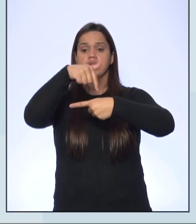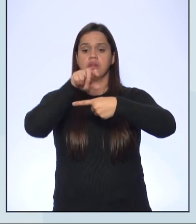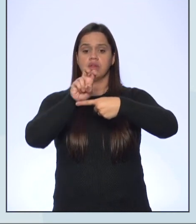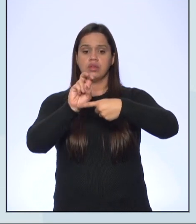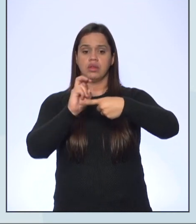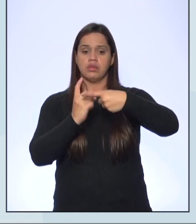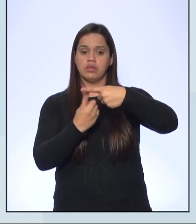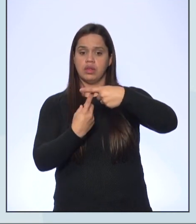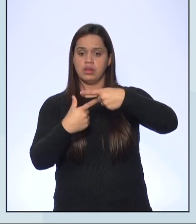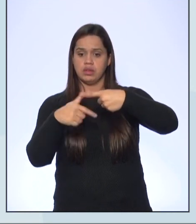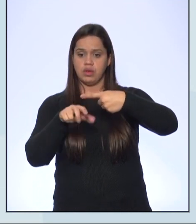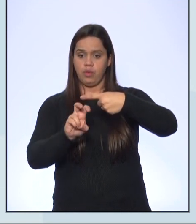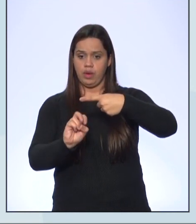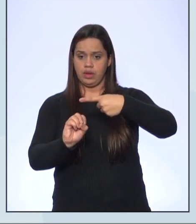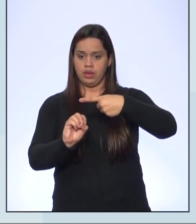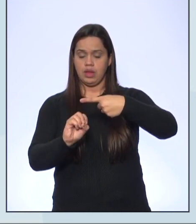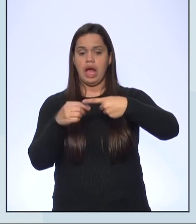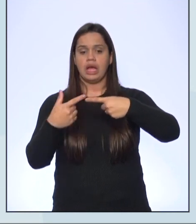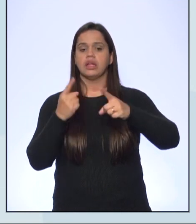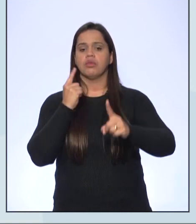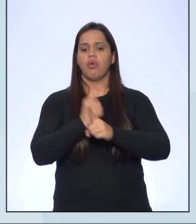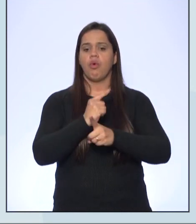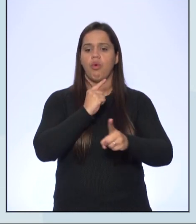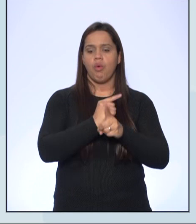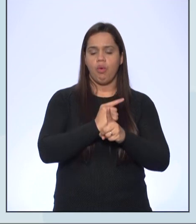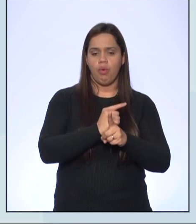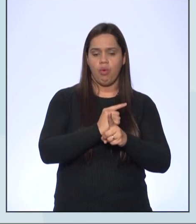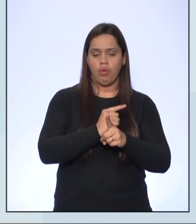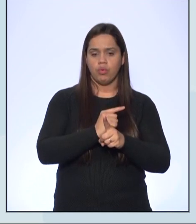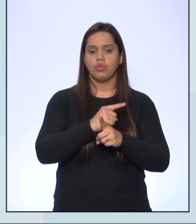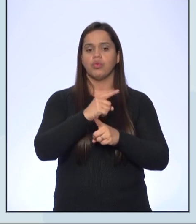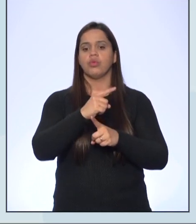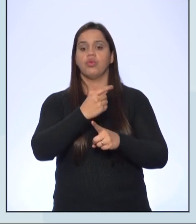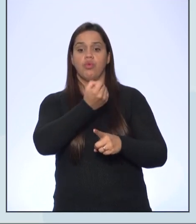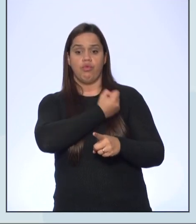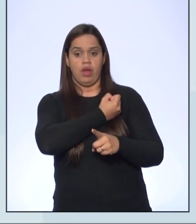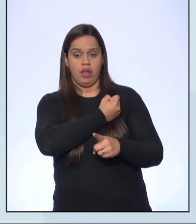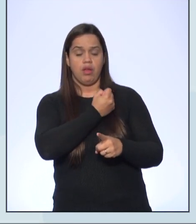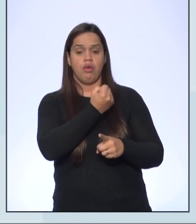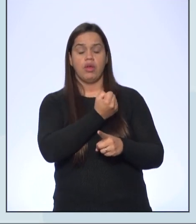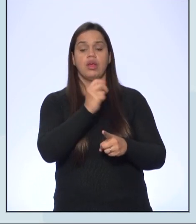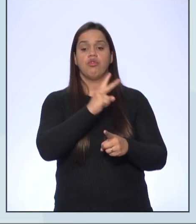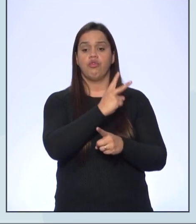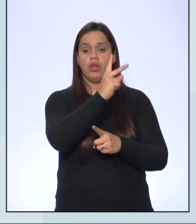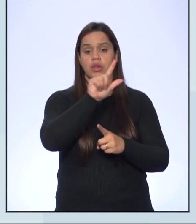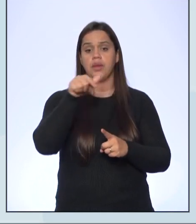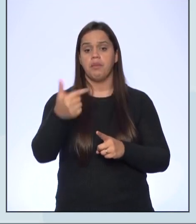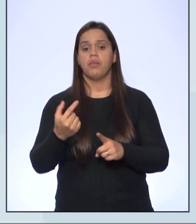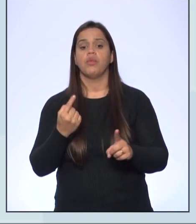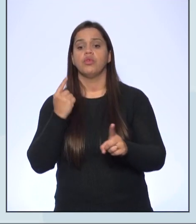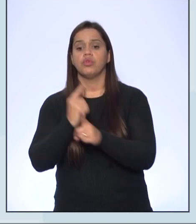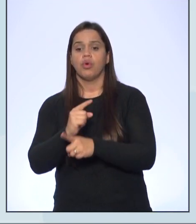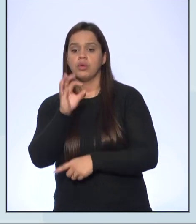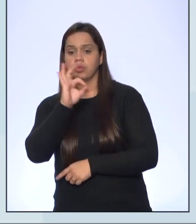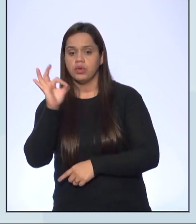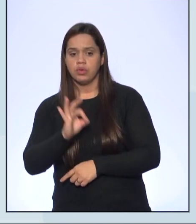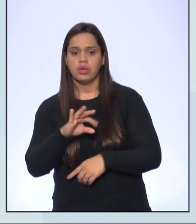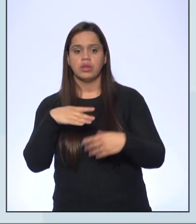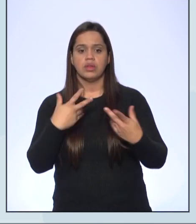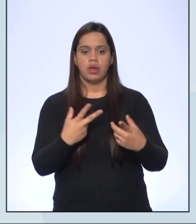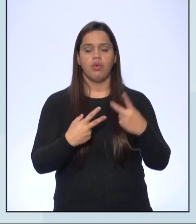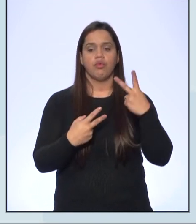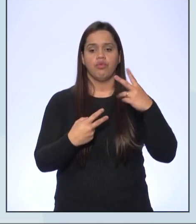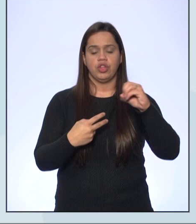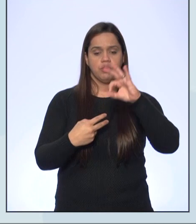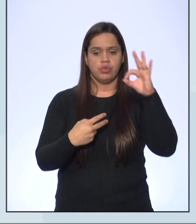sobre 150. Aí eu acho os valores e aí eu acho a porcentagem. Olha que legal. Então, eu acho 20% na máquina